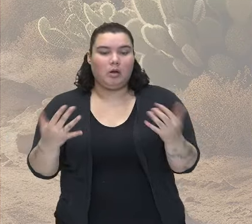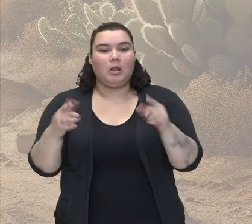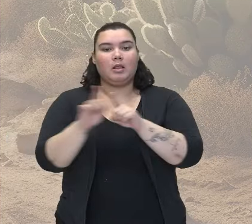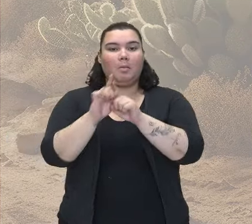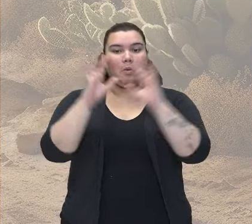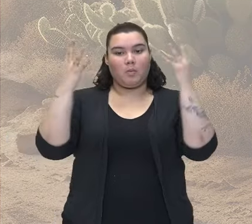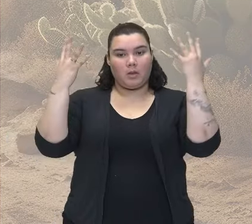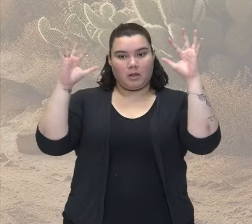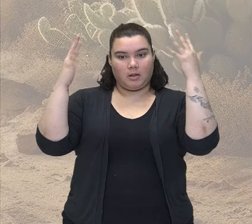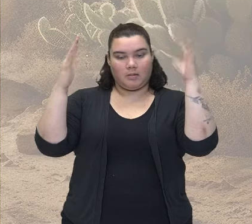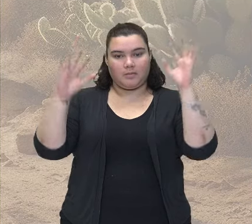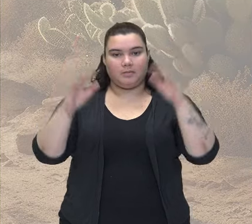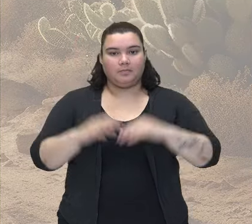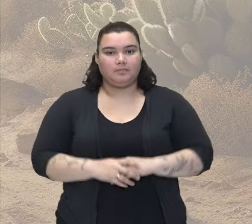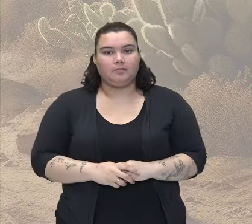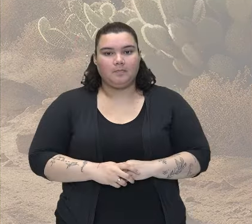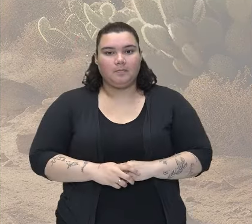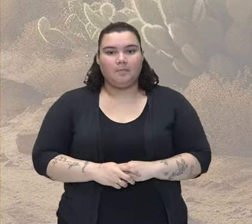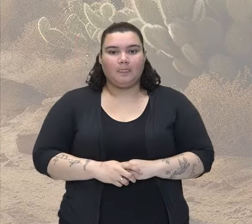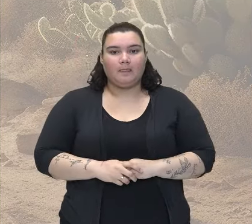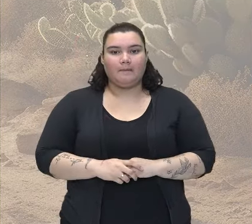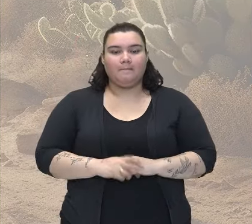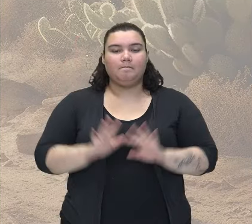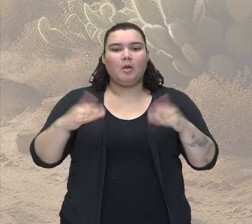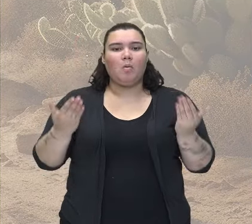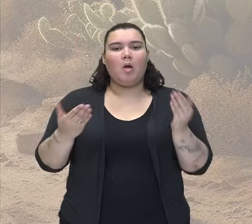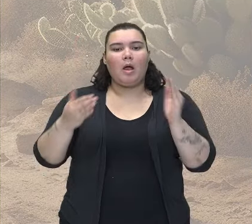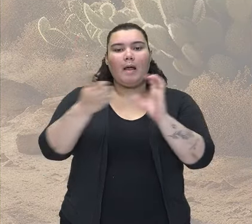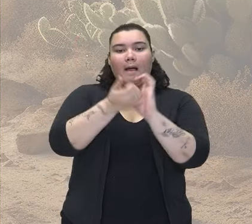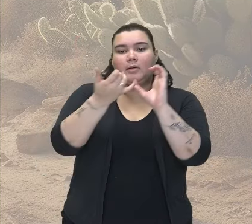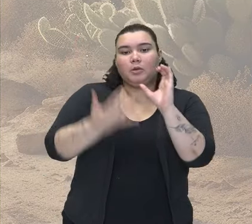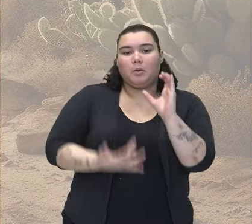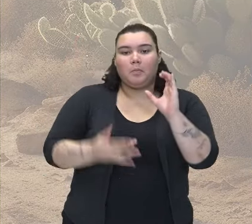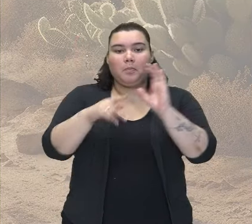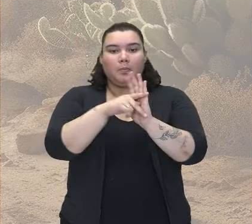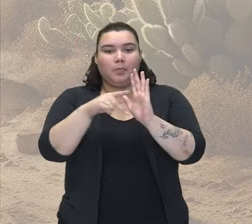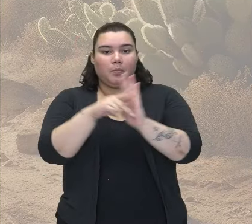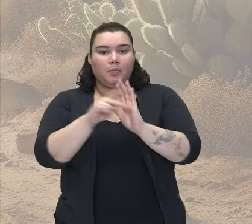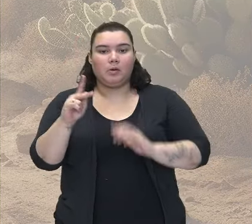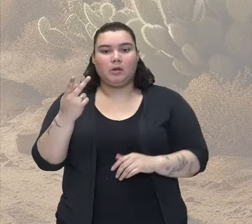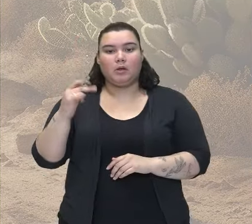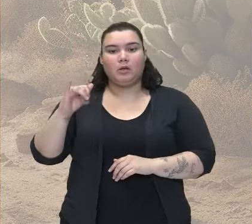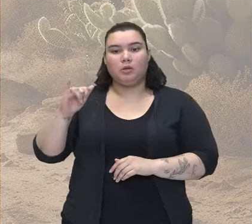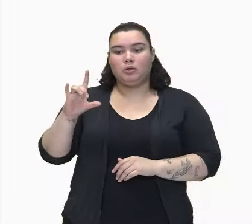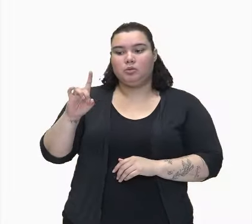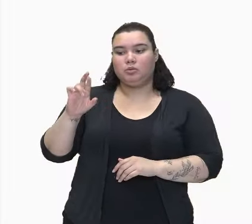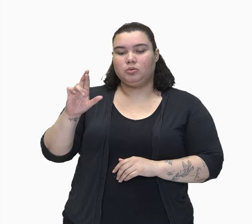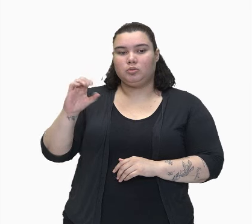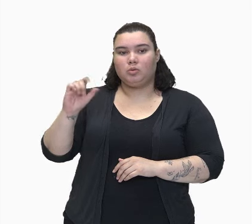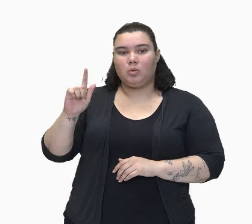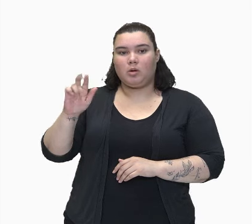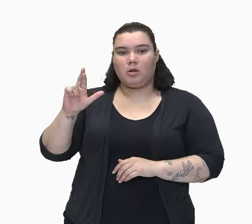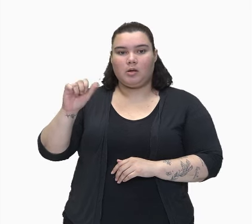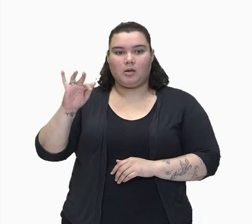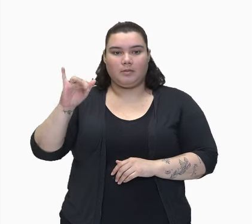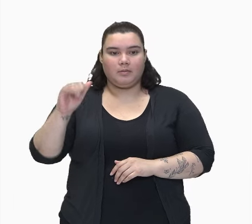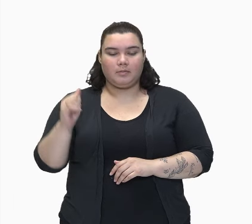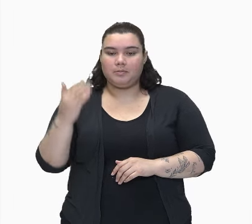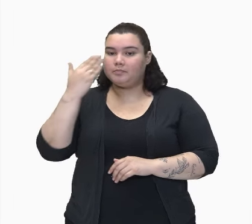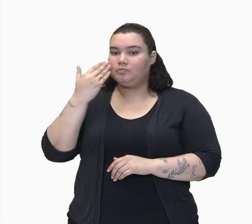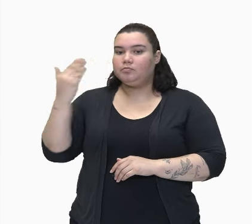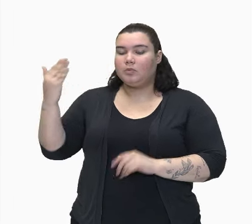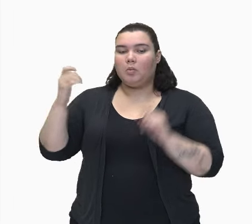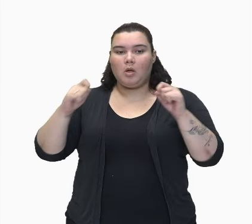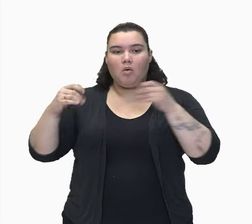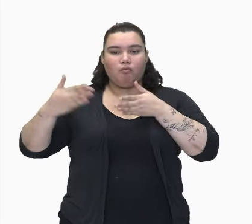a hidrografia, professora, como que são aí essas características, esse aspecto físico da hidrografia? Olha só, os principais rios